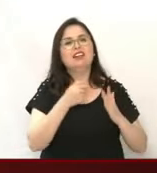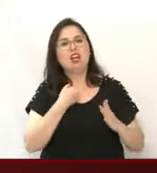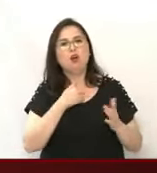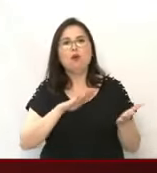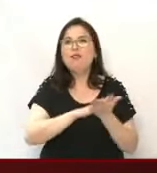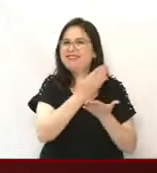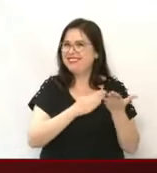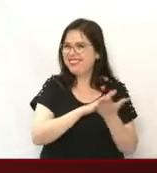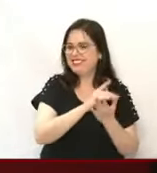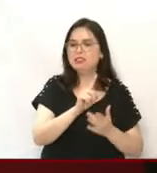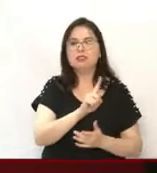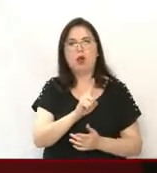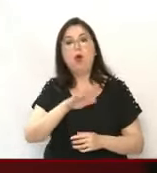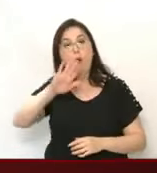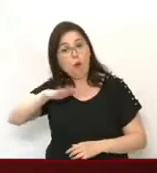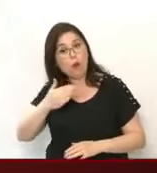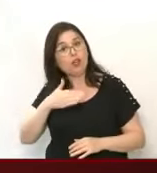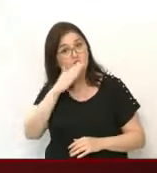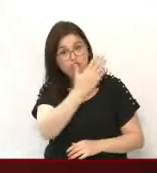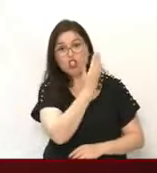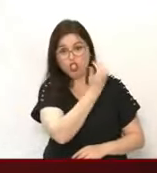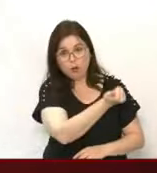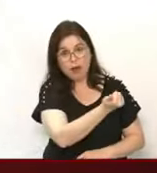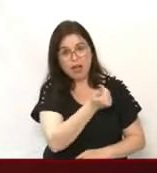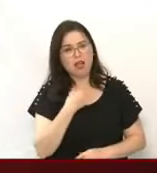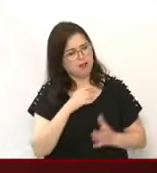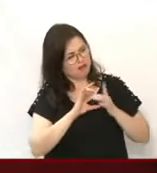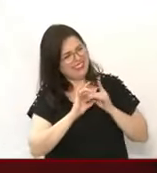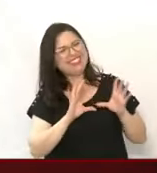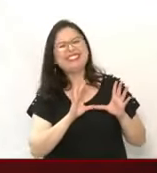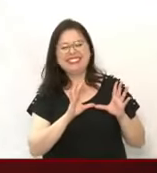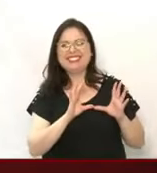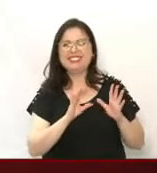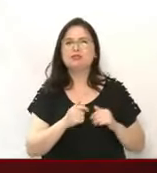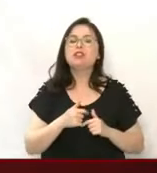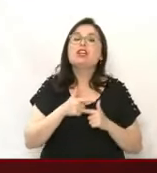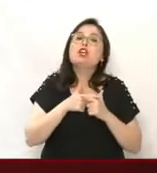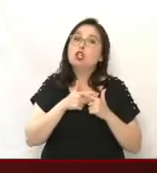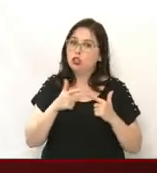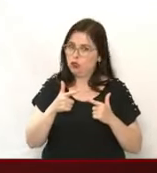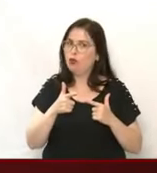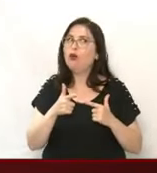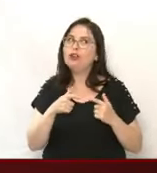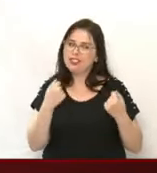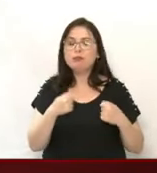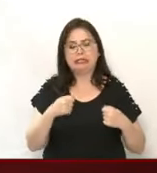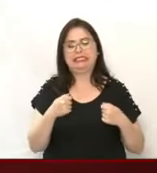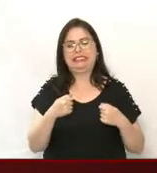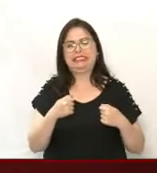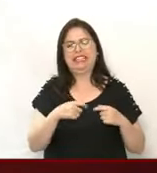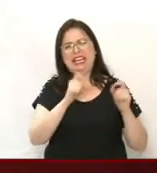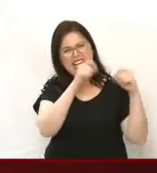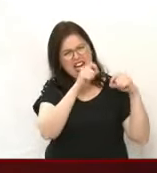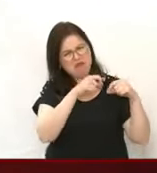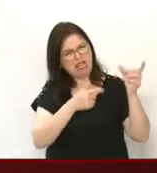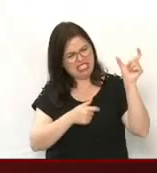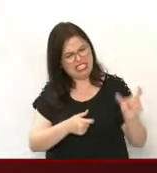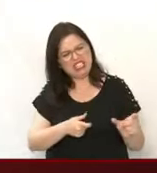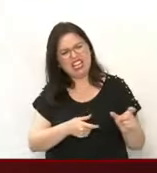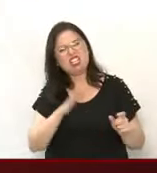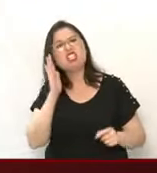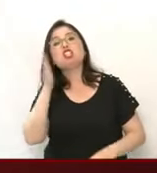Se chamar, estarei aqui presente. Te desejo sorte, vai precisar, pois capacidade você já demonstrou